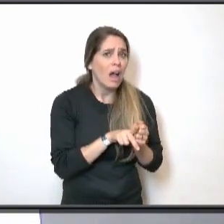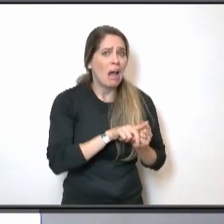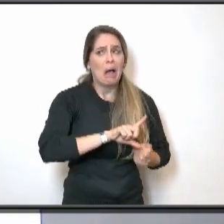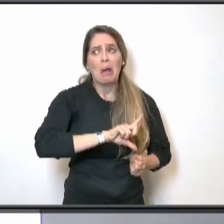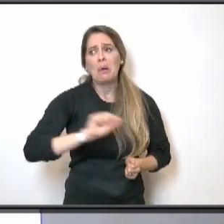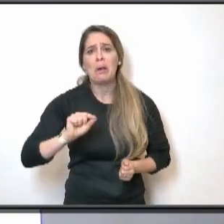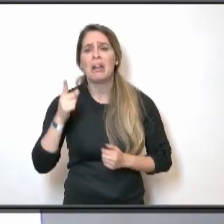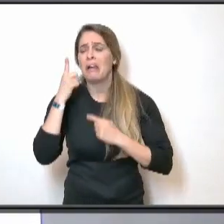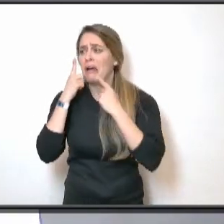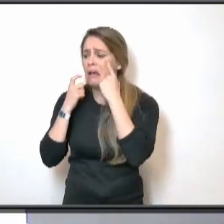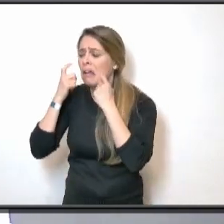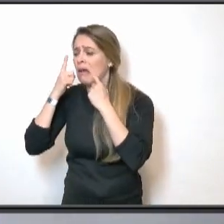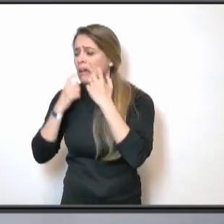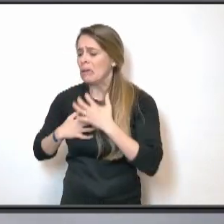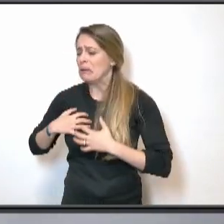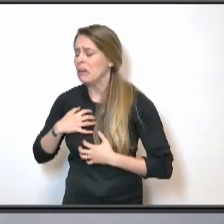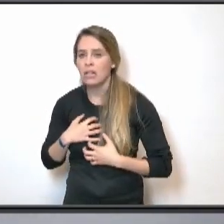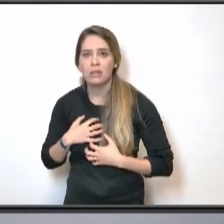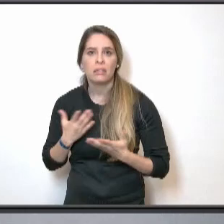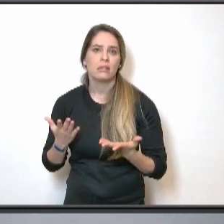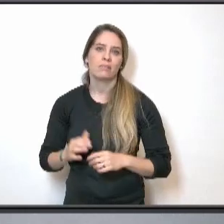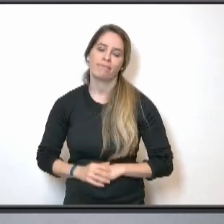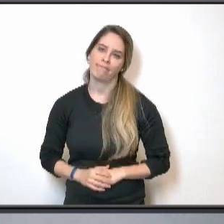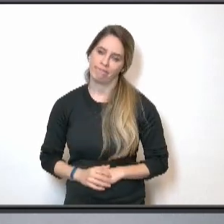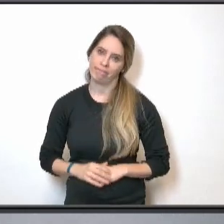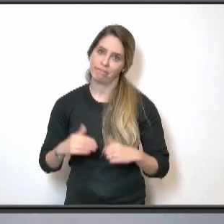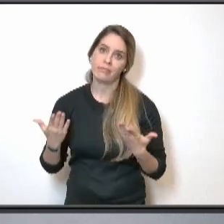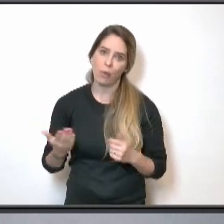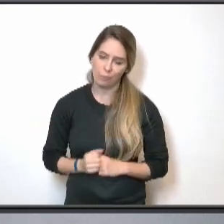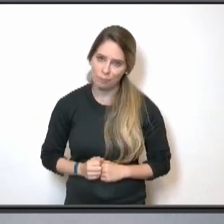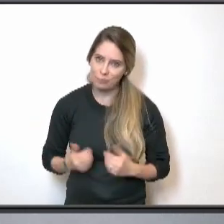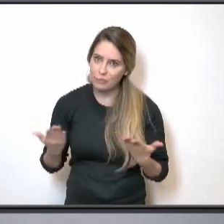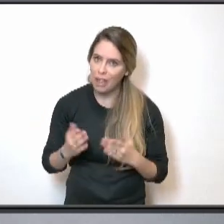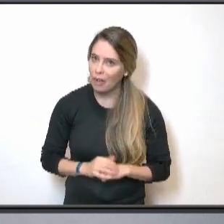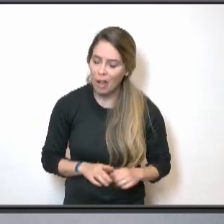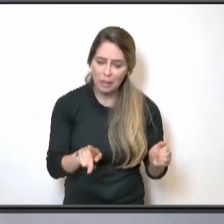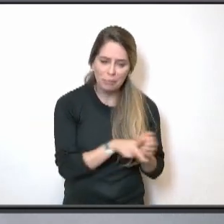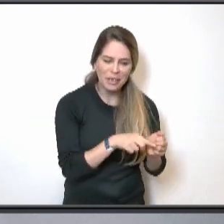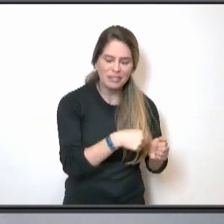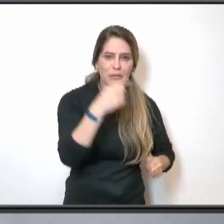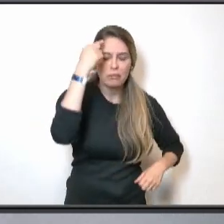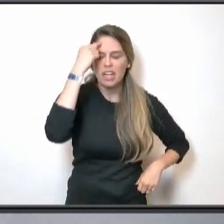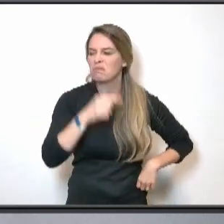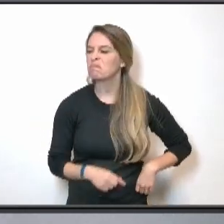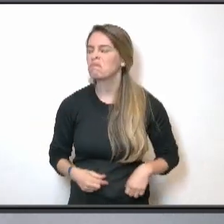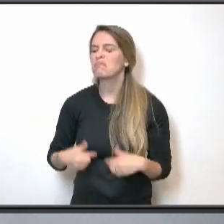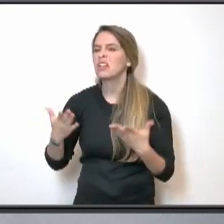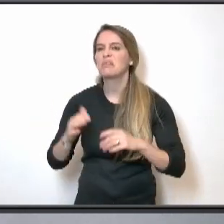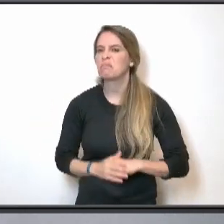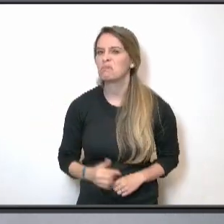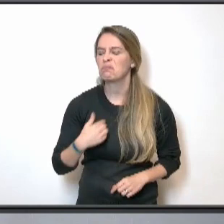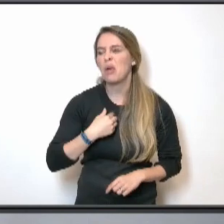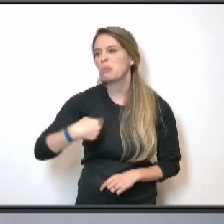amargamente. E agora ele diz, quer saber? Eu vou pescar. Eu vou voltar